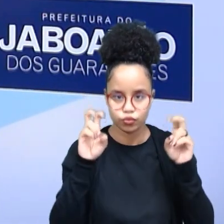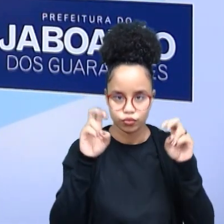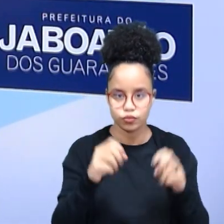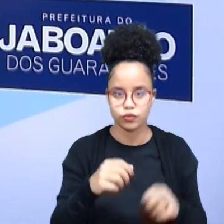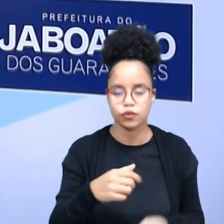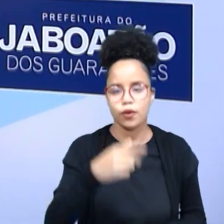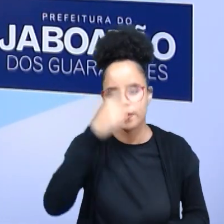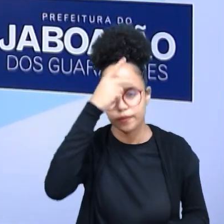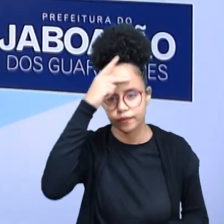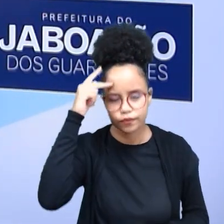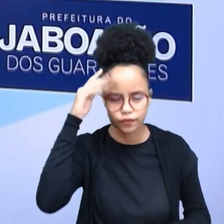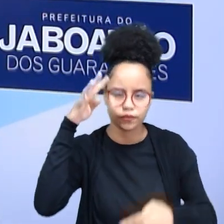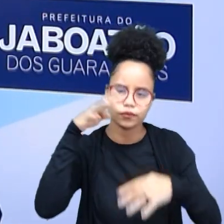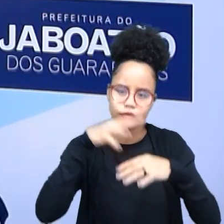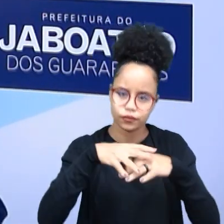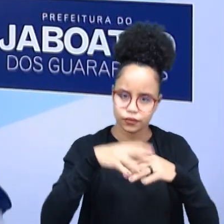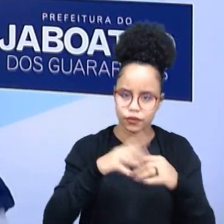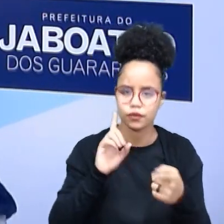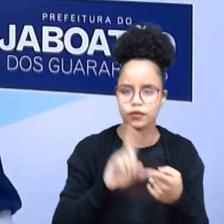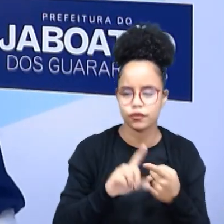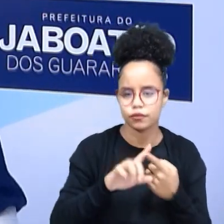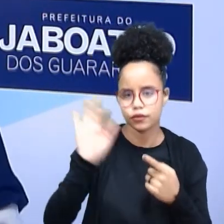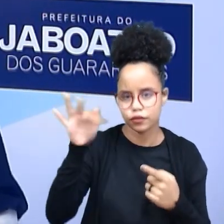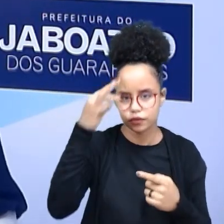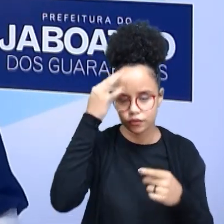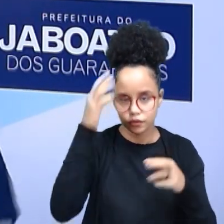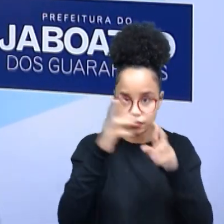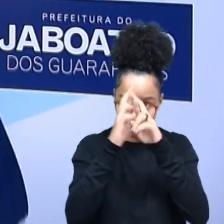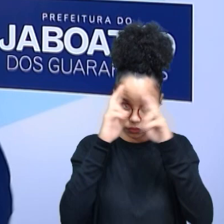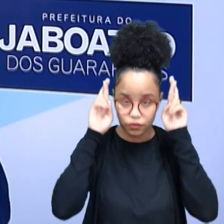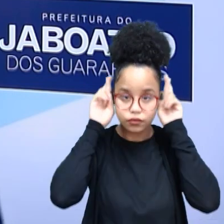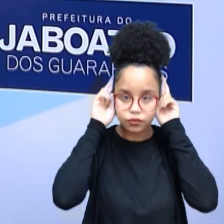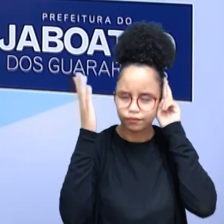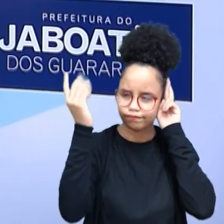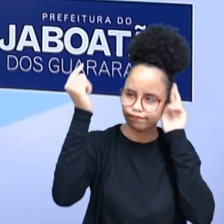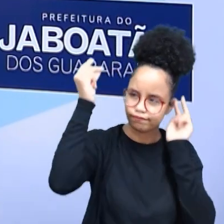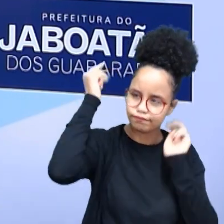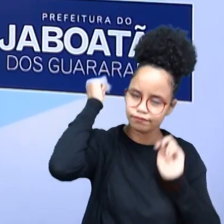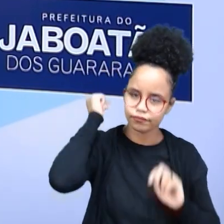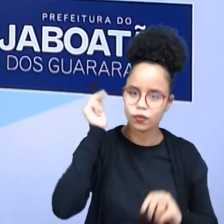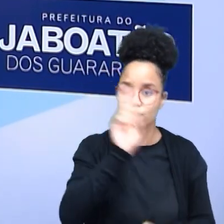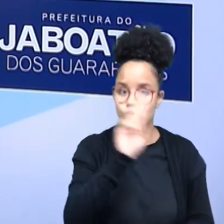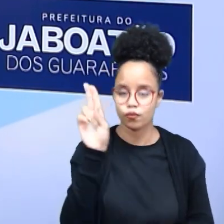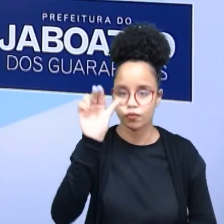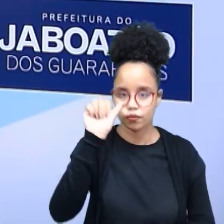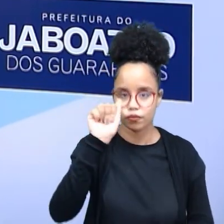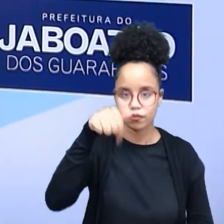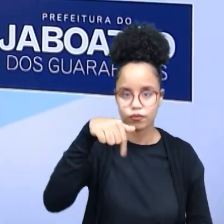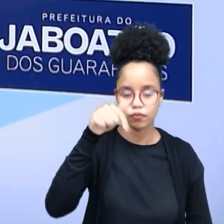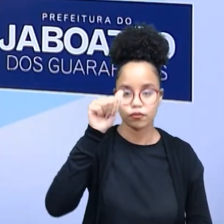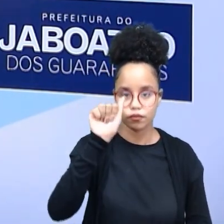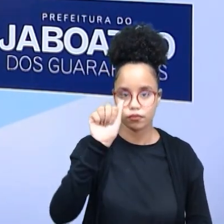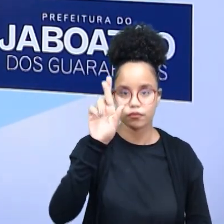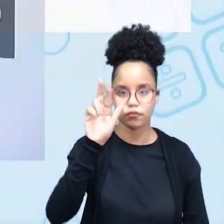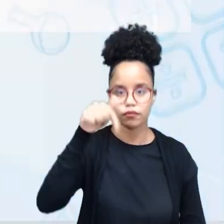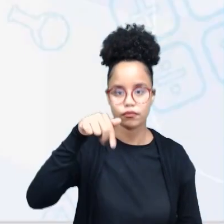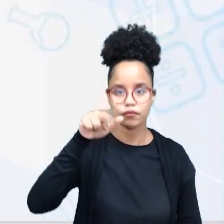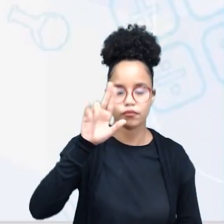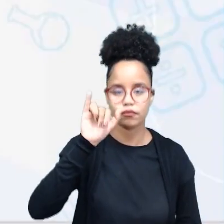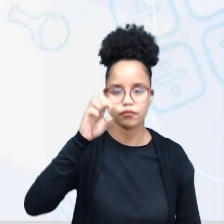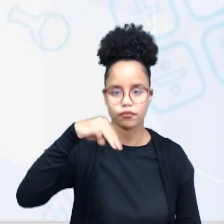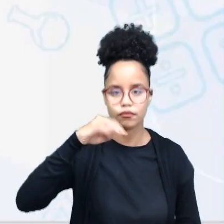é que além de matemática Ele também era filósofo grego da antiguidade chamada arqmed vem aqui comigo